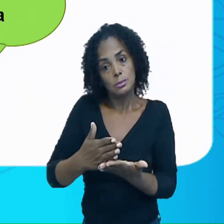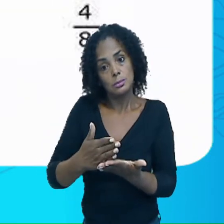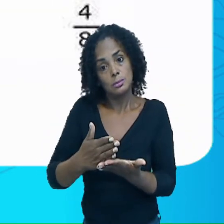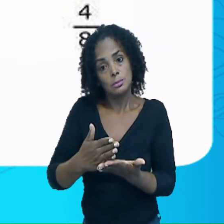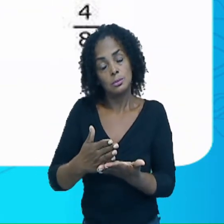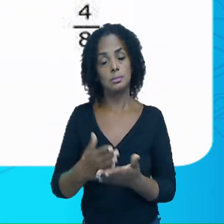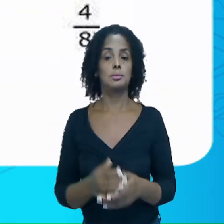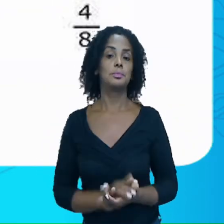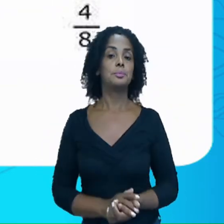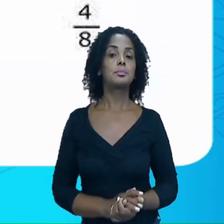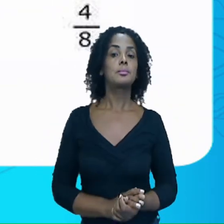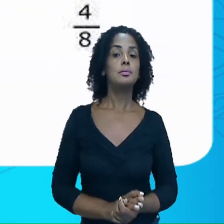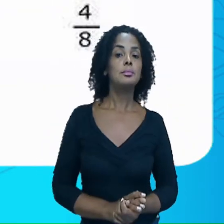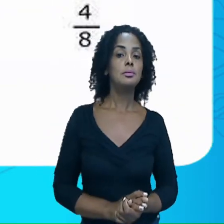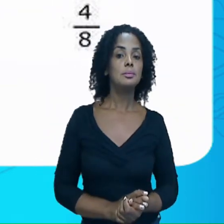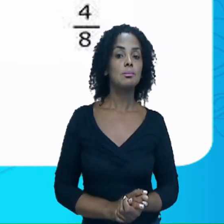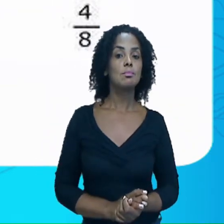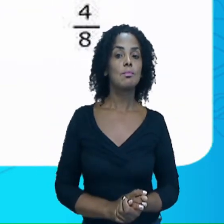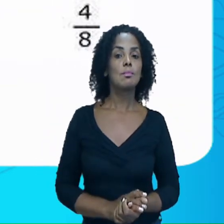meu todo.